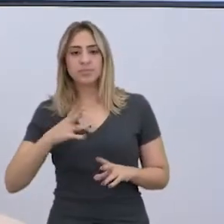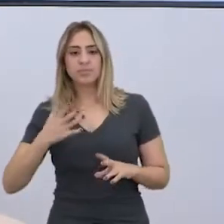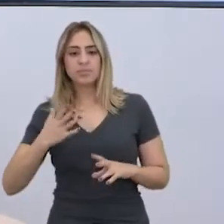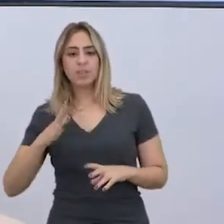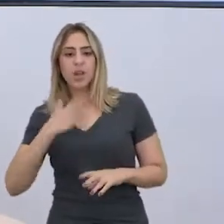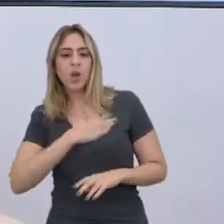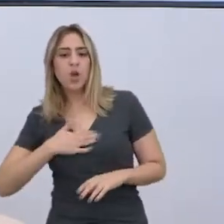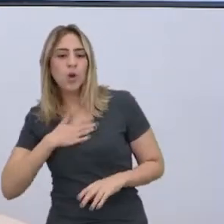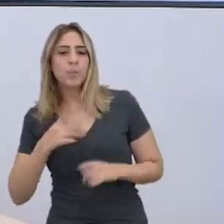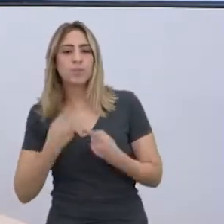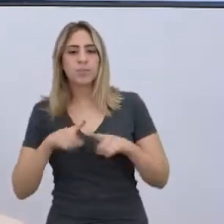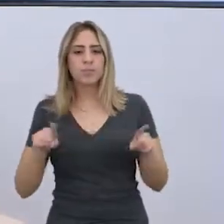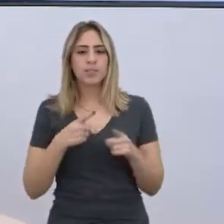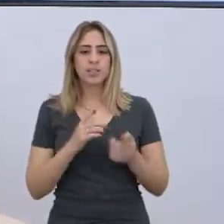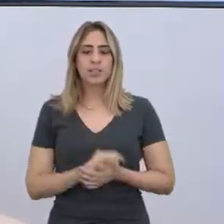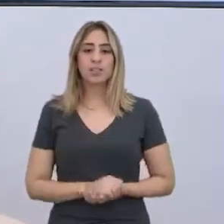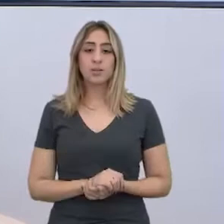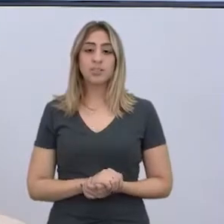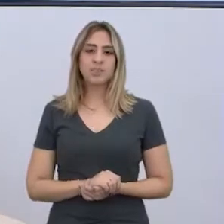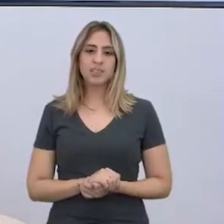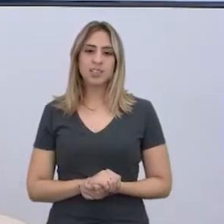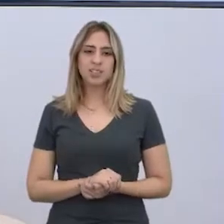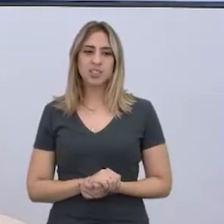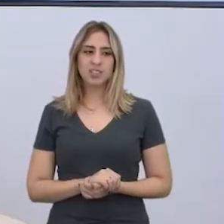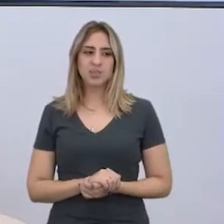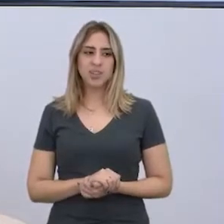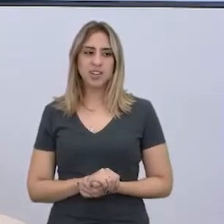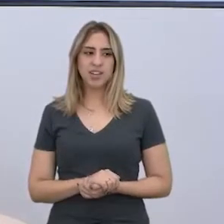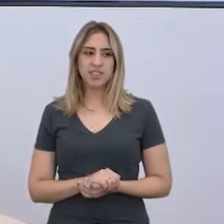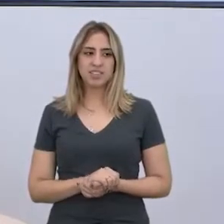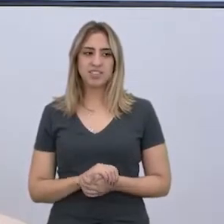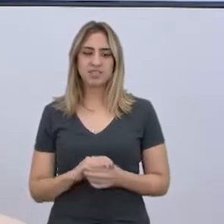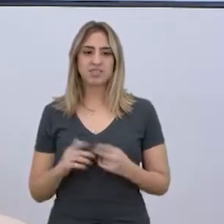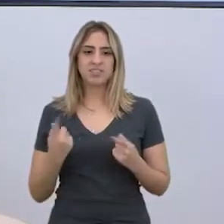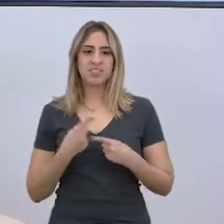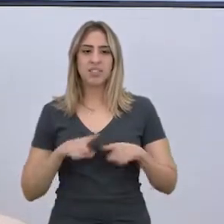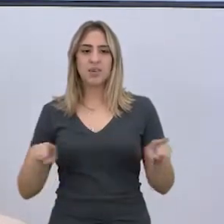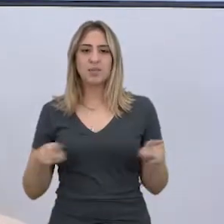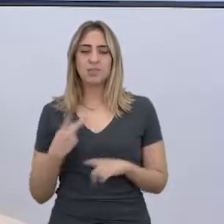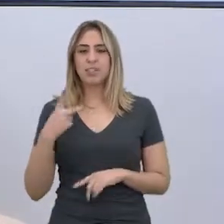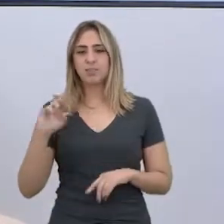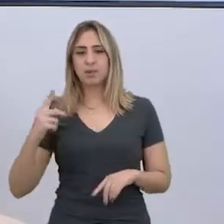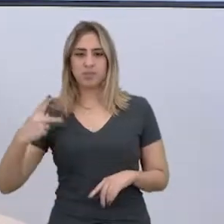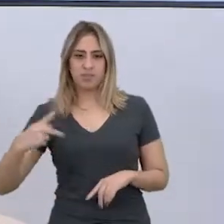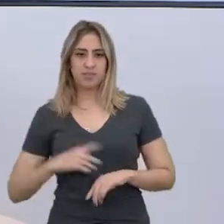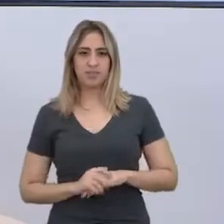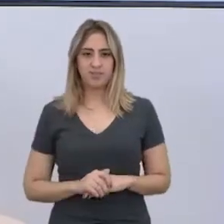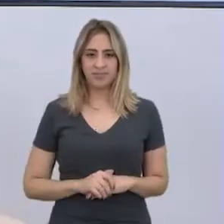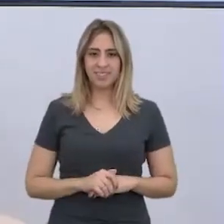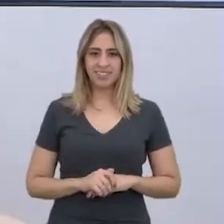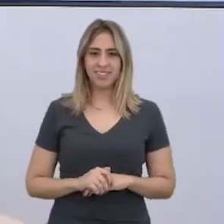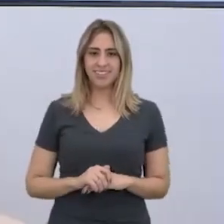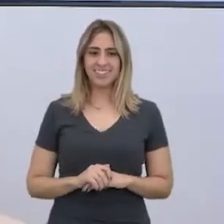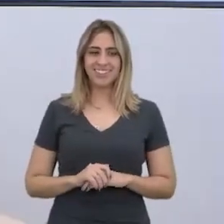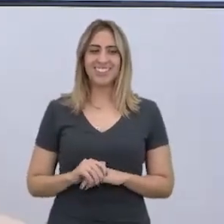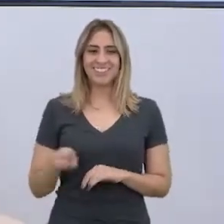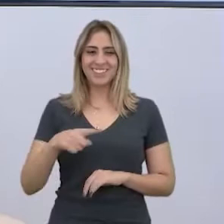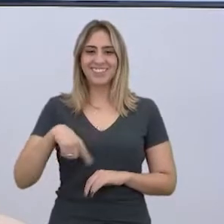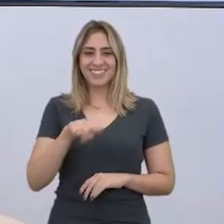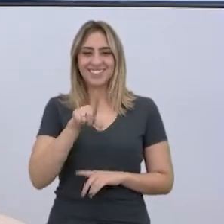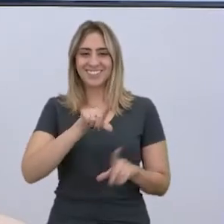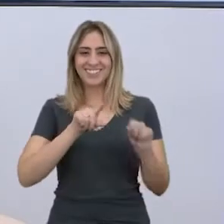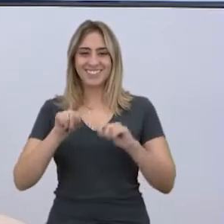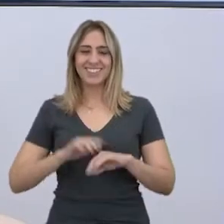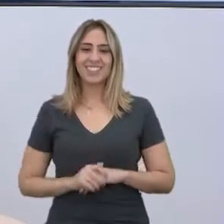lá, música eletrônica, você curte rap, você curte hip hop, trap tá na moda, né? Trap, né? Você vai